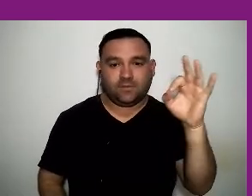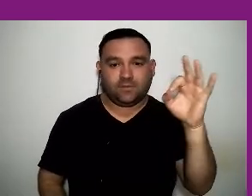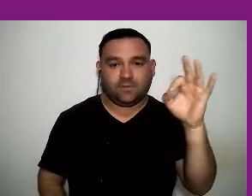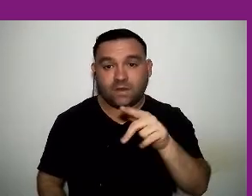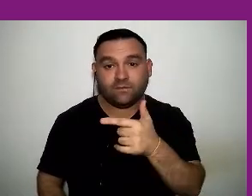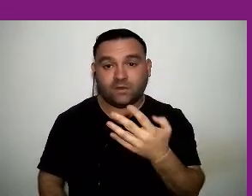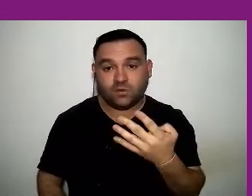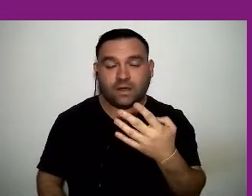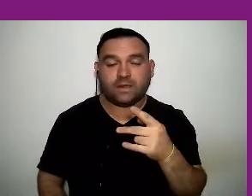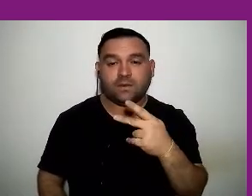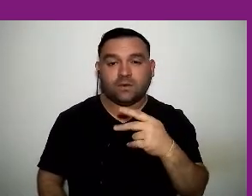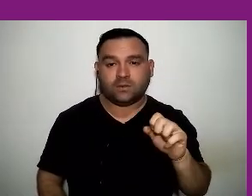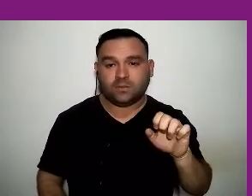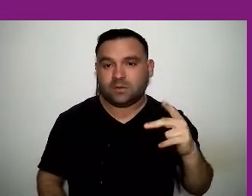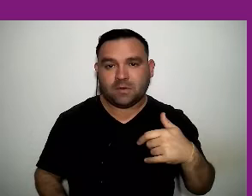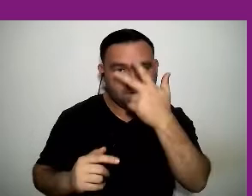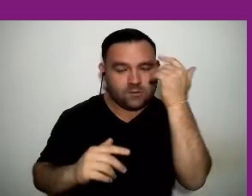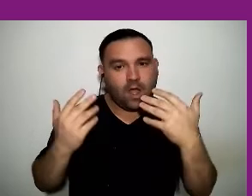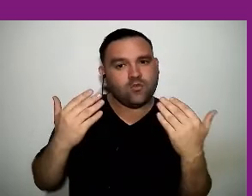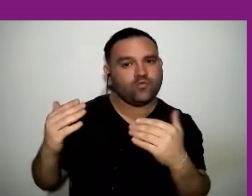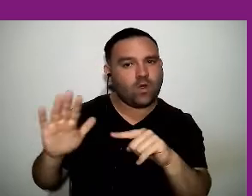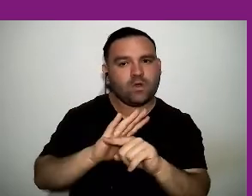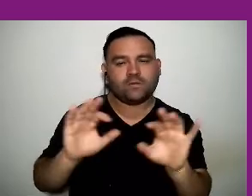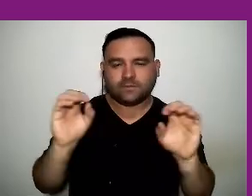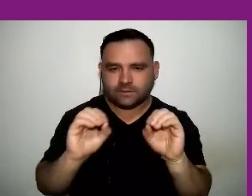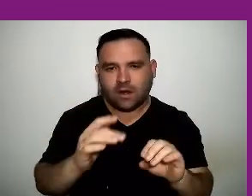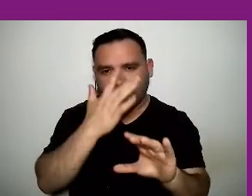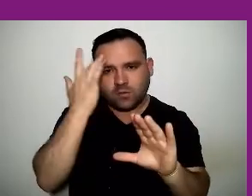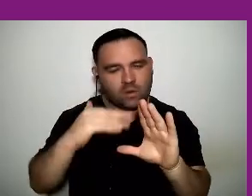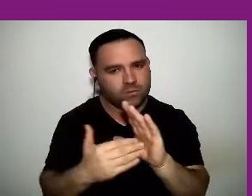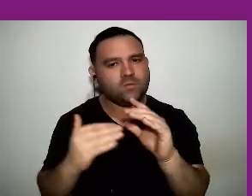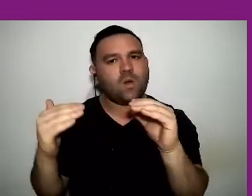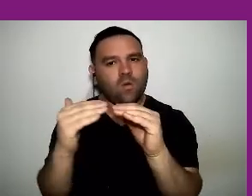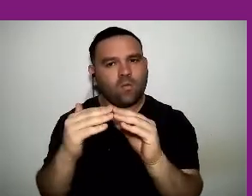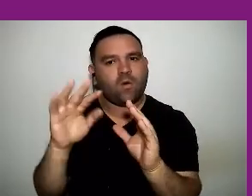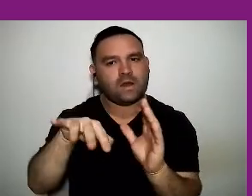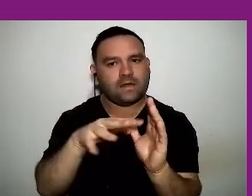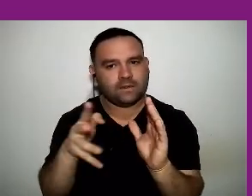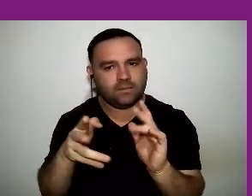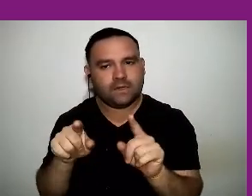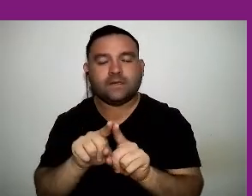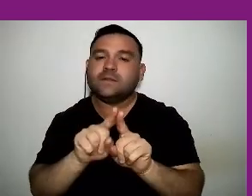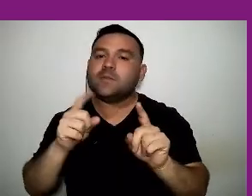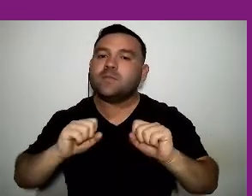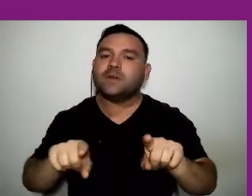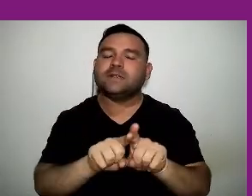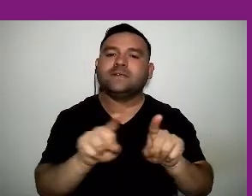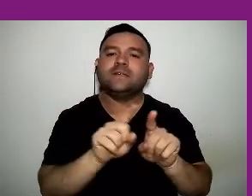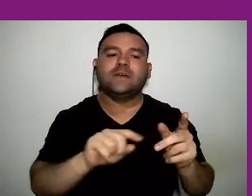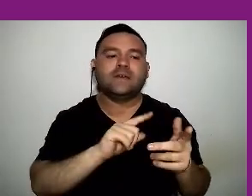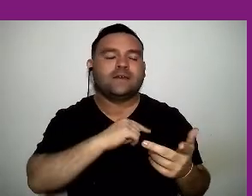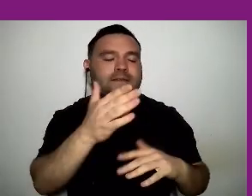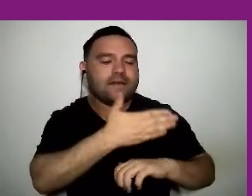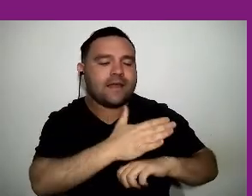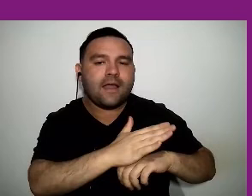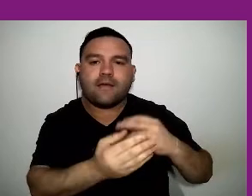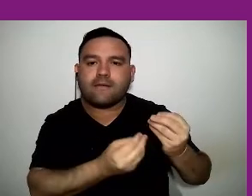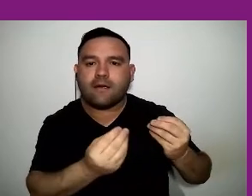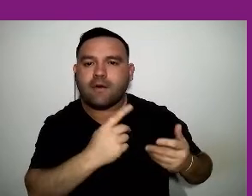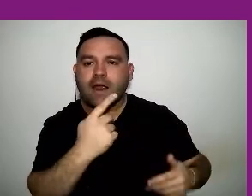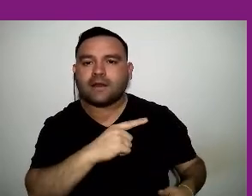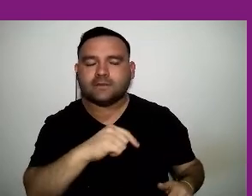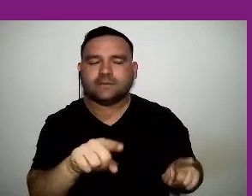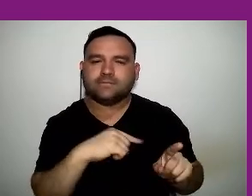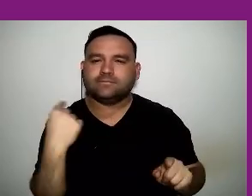de PIP, e isso ninguém questiona, todo mundo aceita aquela tabela. Você pode fazer uma manobra de recrutamento,